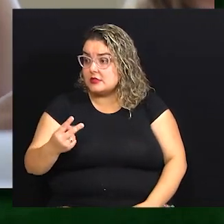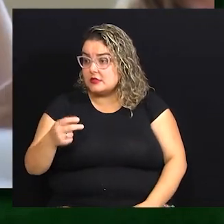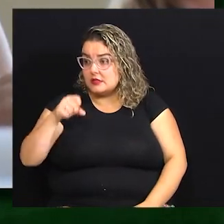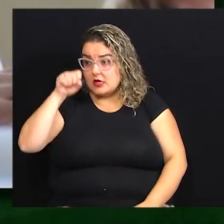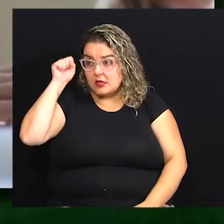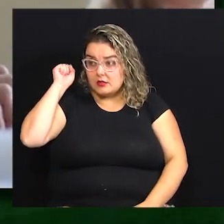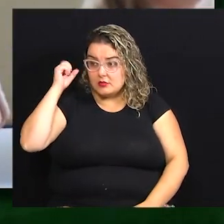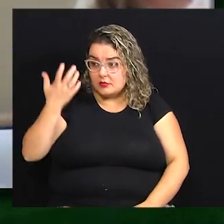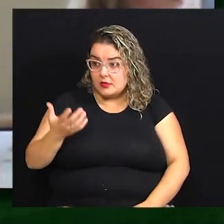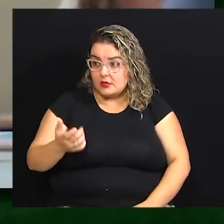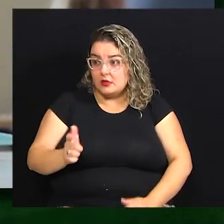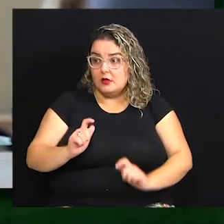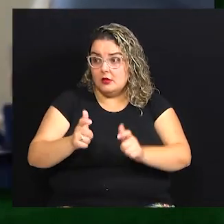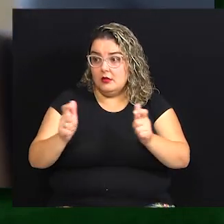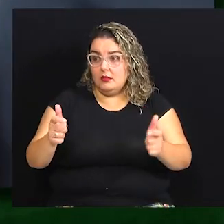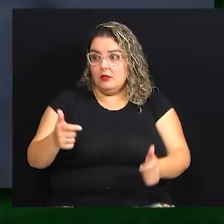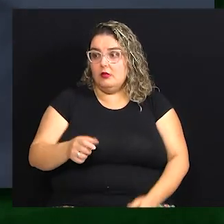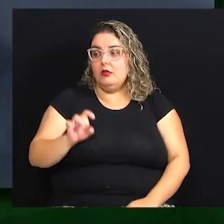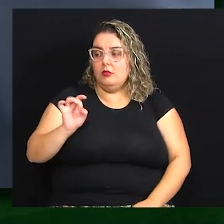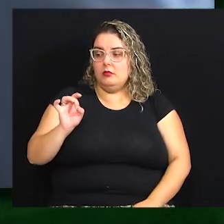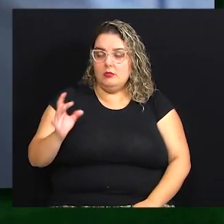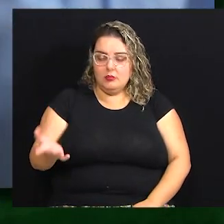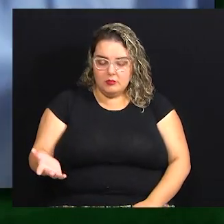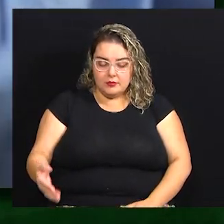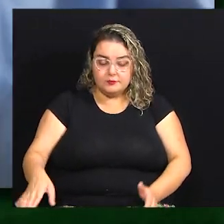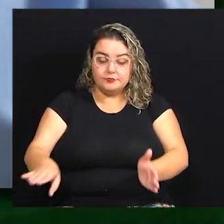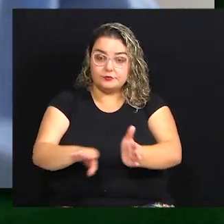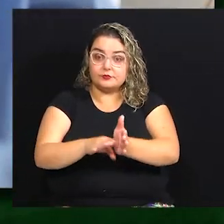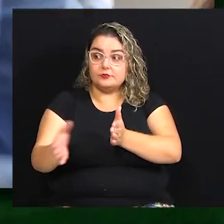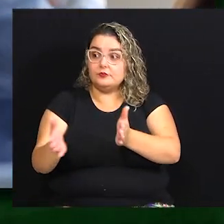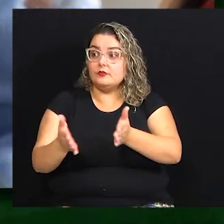só aumenta, não é? Está chegando